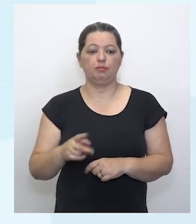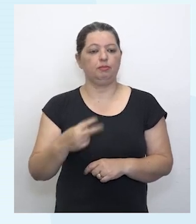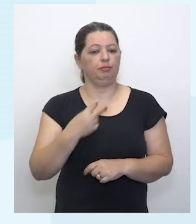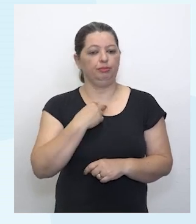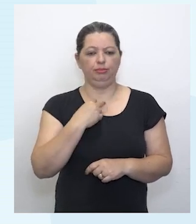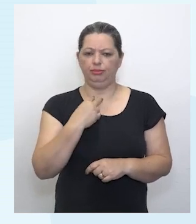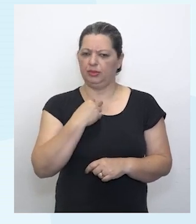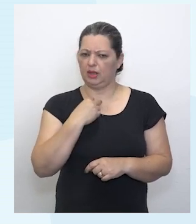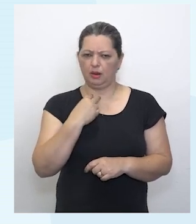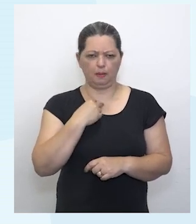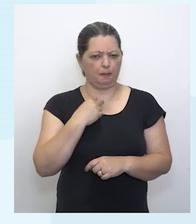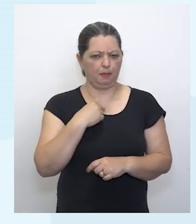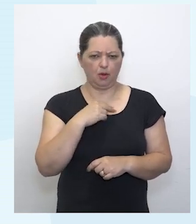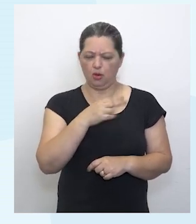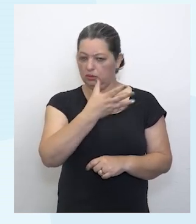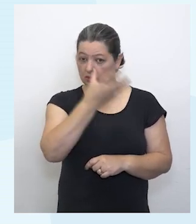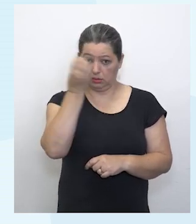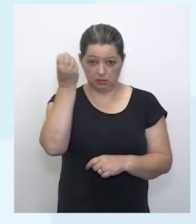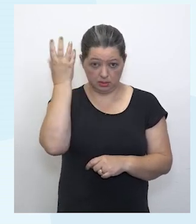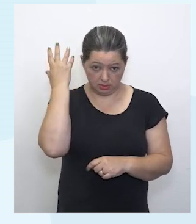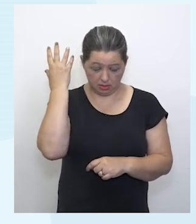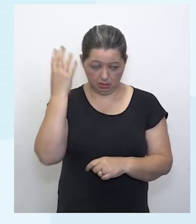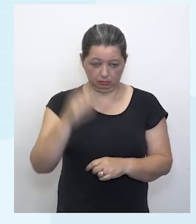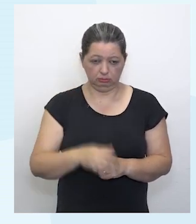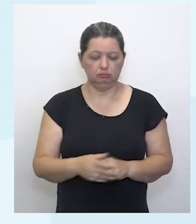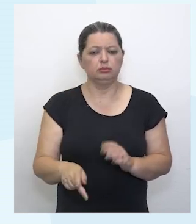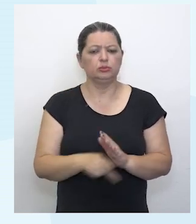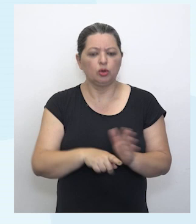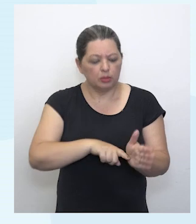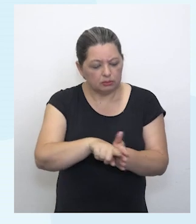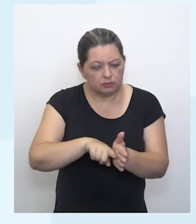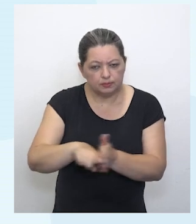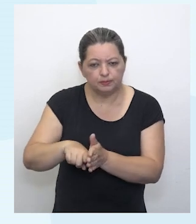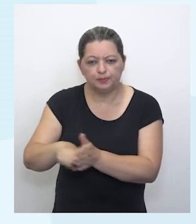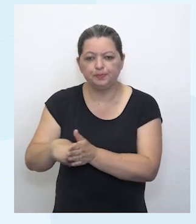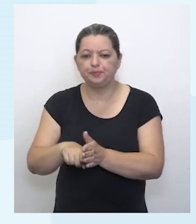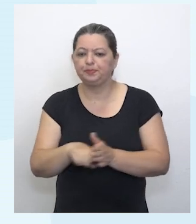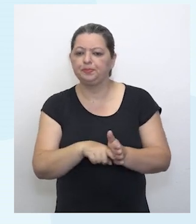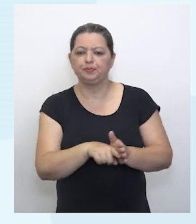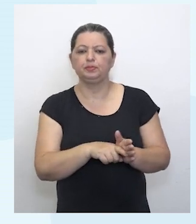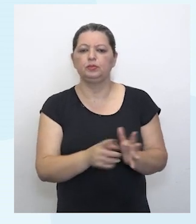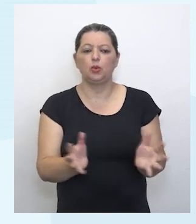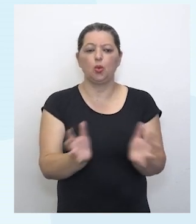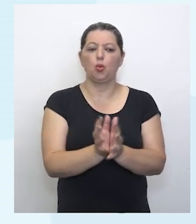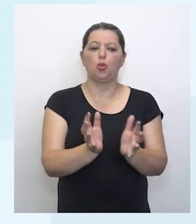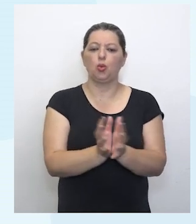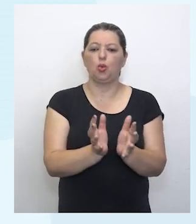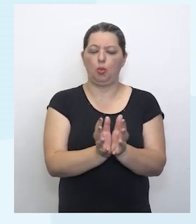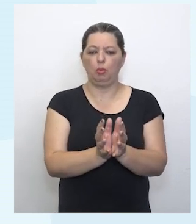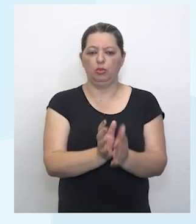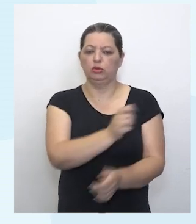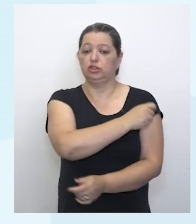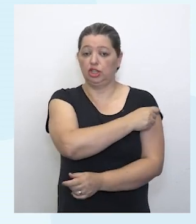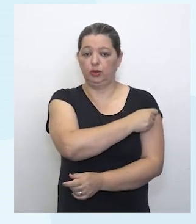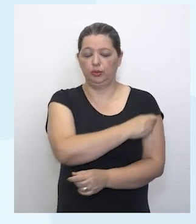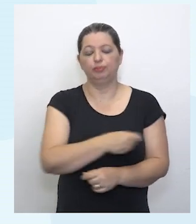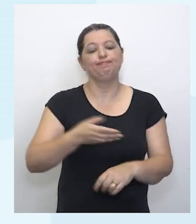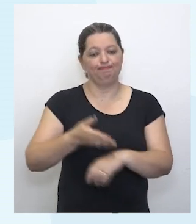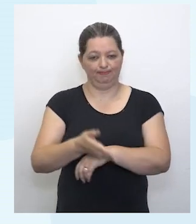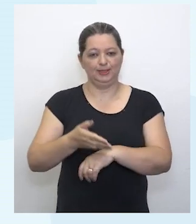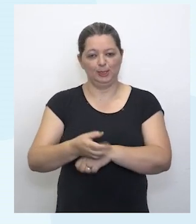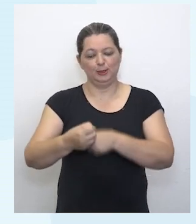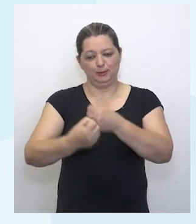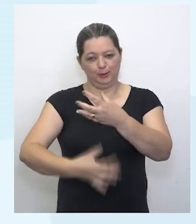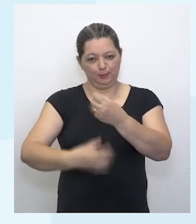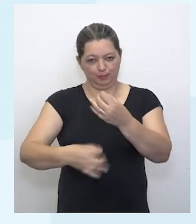se esquecer ao realizar a sondagem de hipótese de escrita com sua turma? Participe, traga